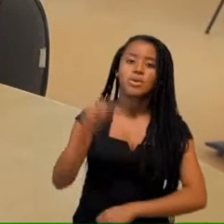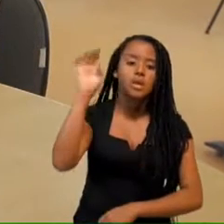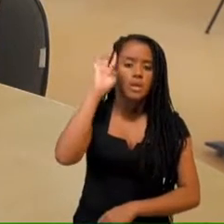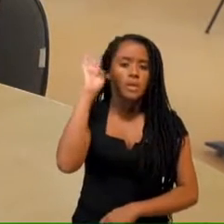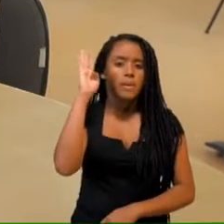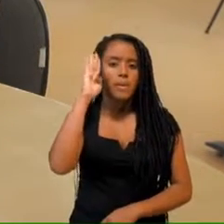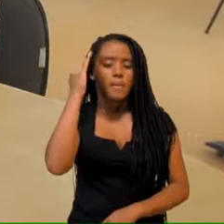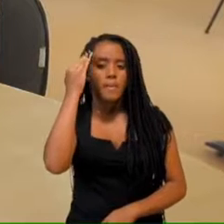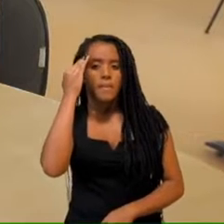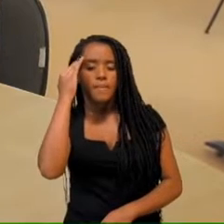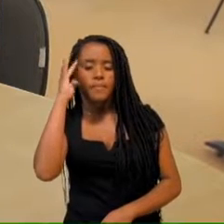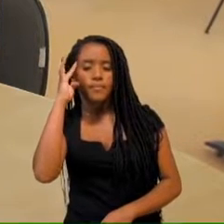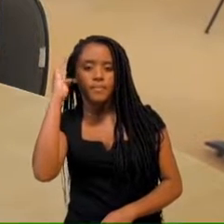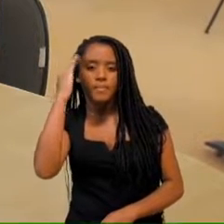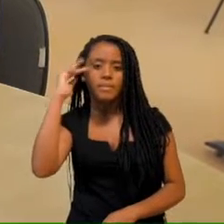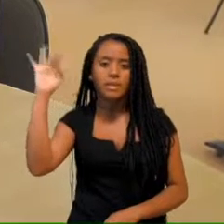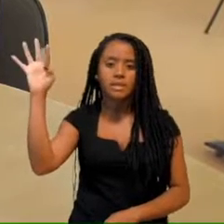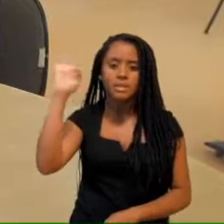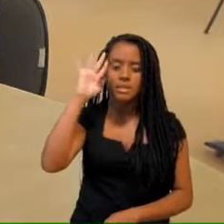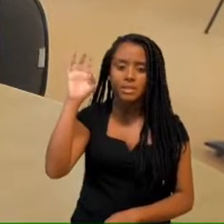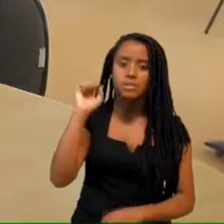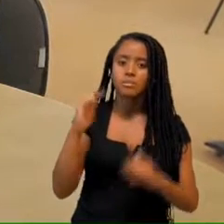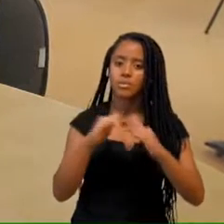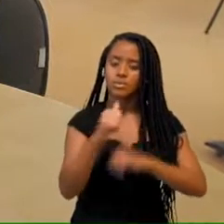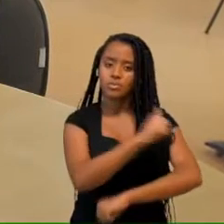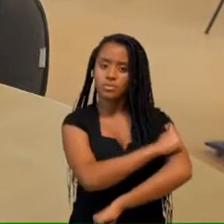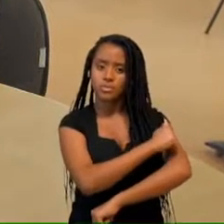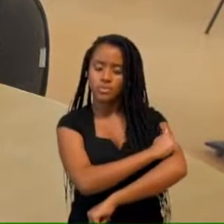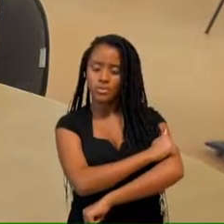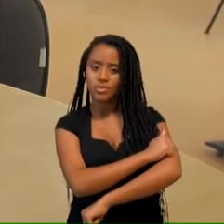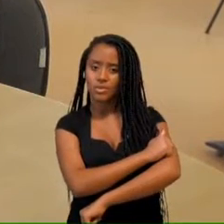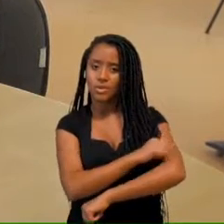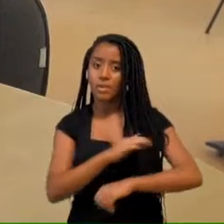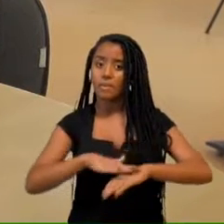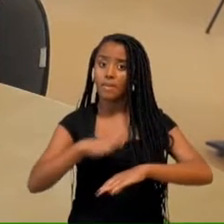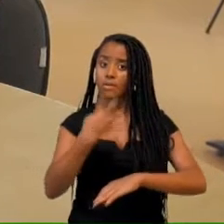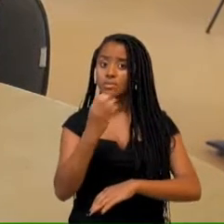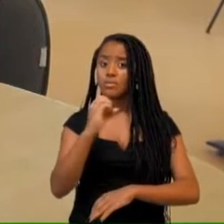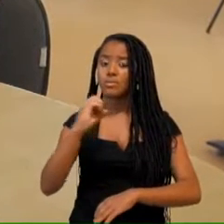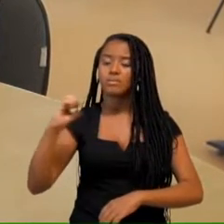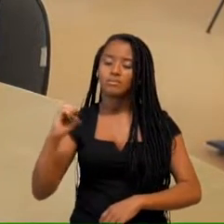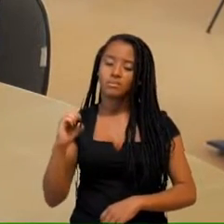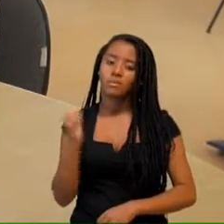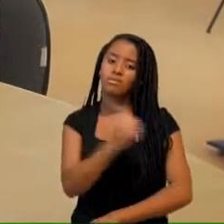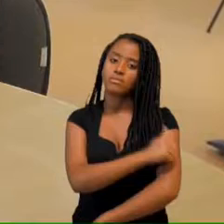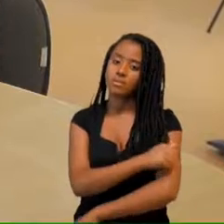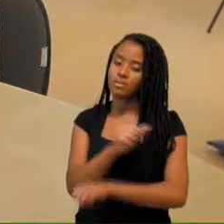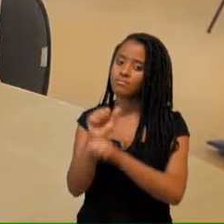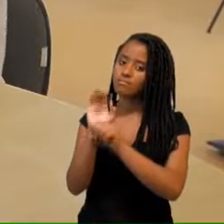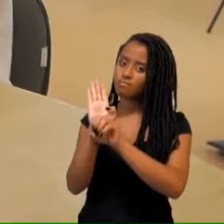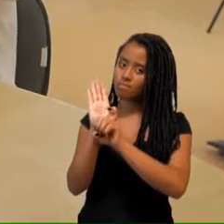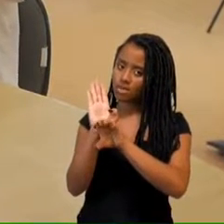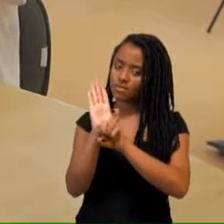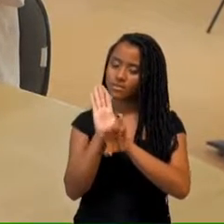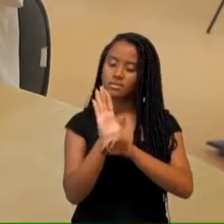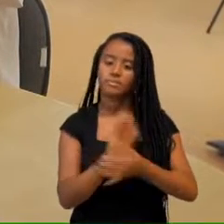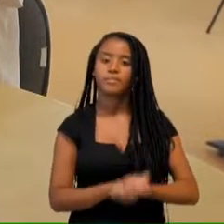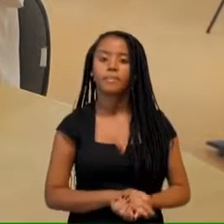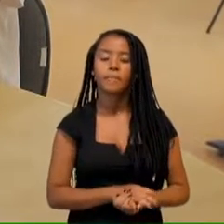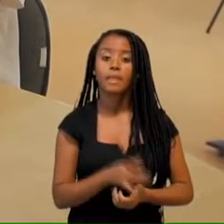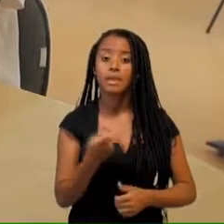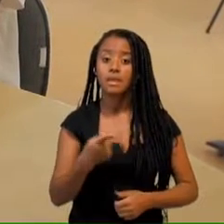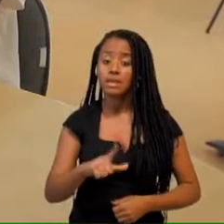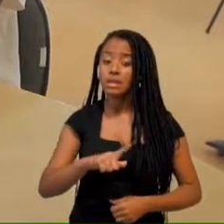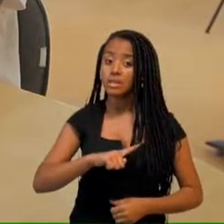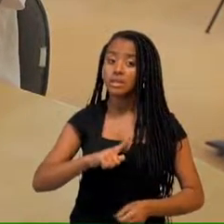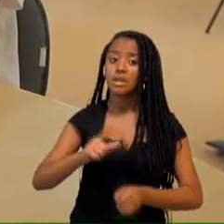estudantil que são 25 apartamentos né 150 vagas mais de 400 alunos beneficiados e aqui eh